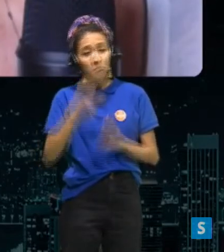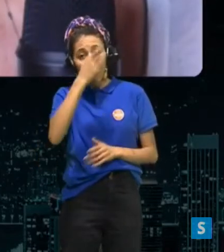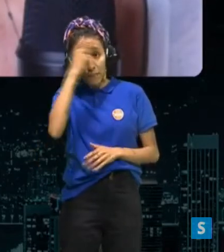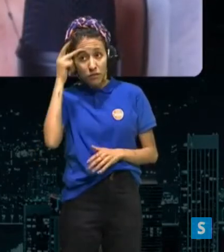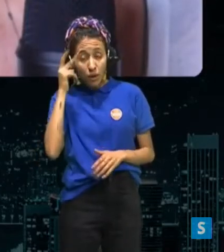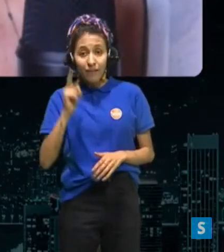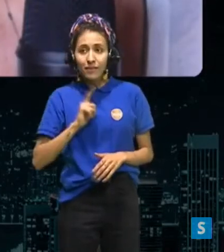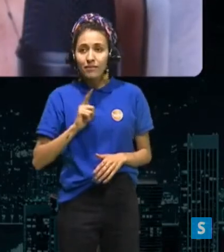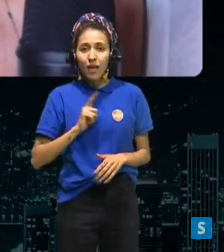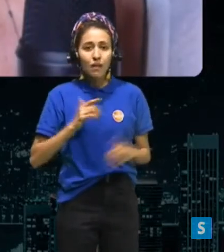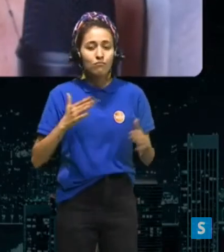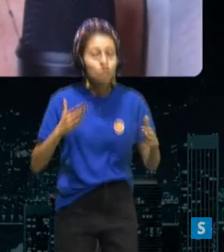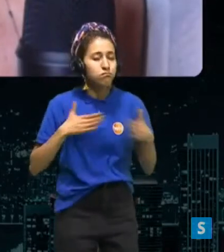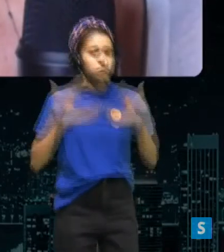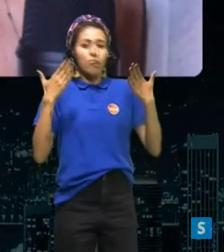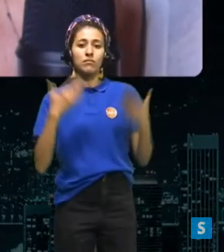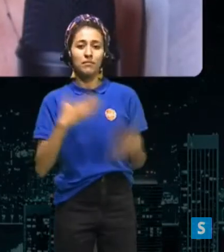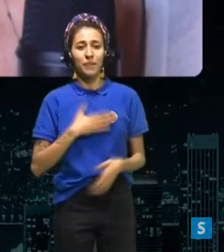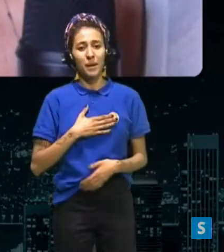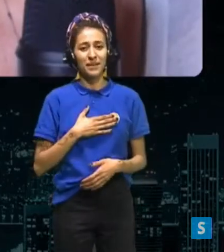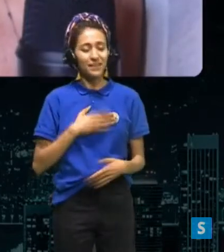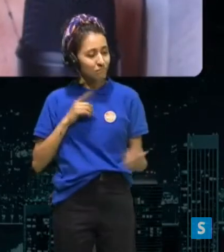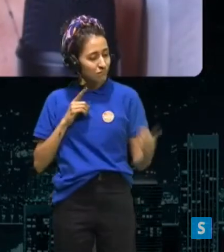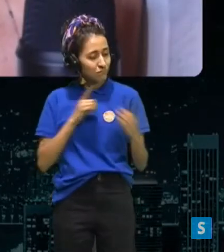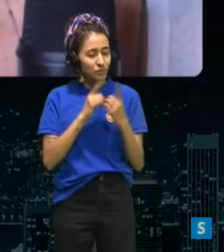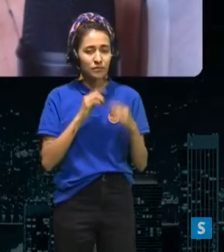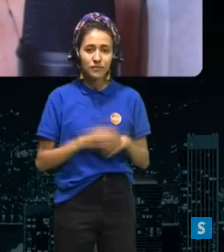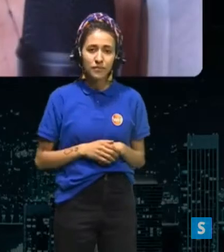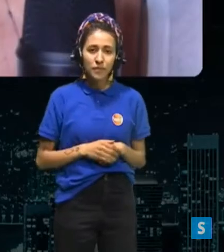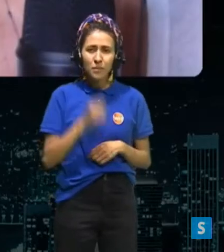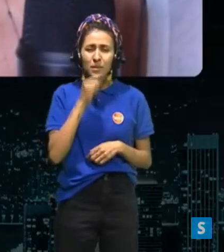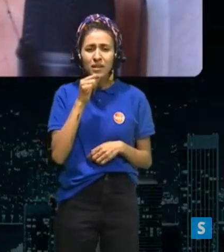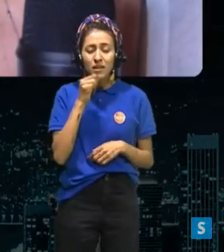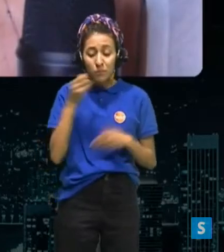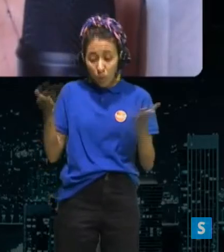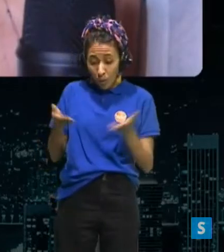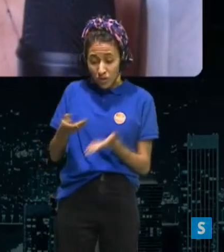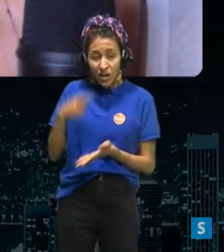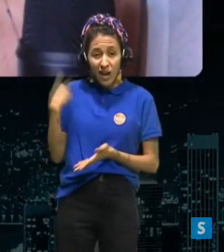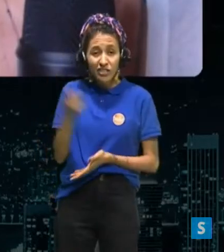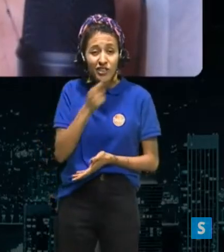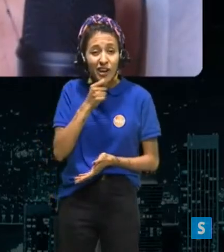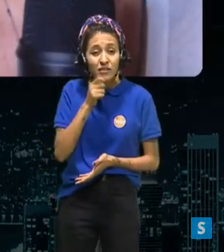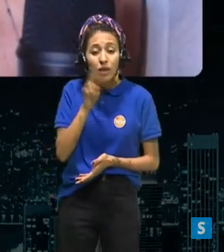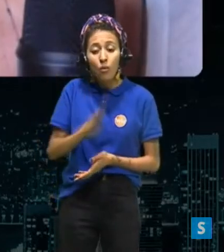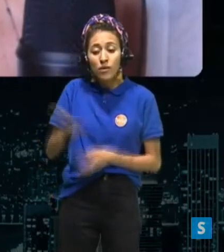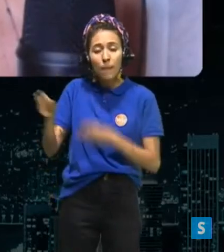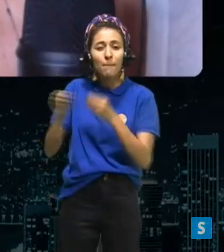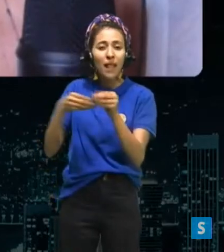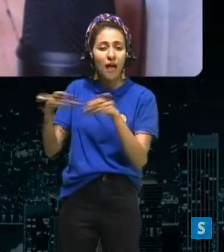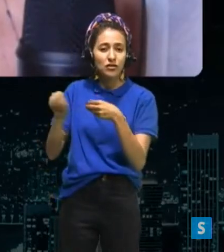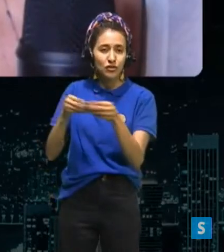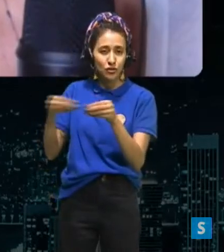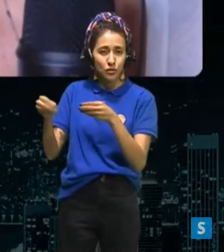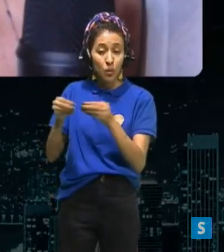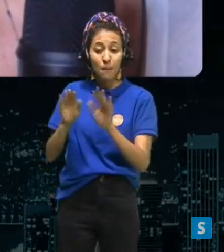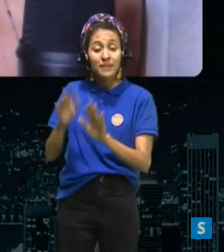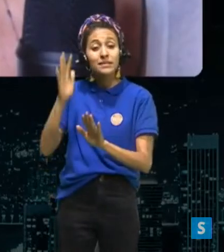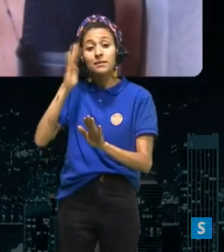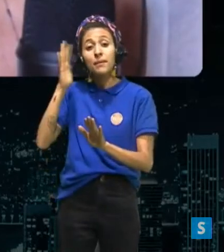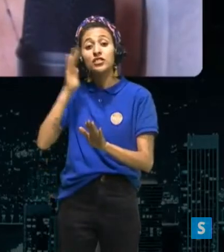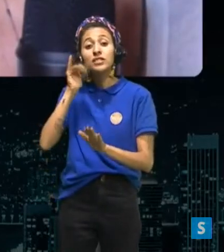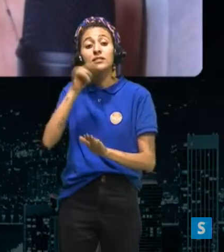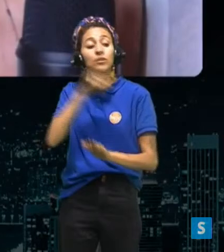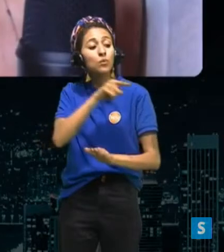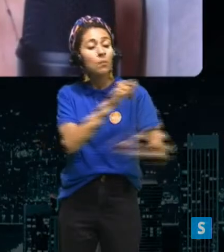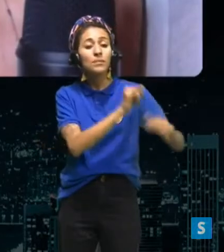refinar a empresa Digamos que eles ainda estão usando o plástico e a gente consegue mudar isso totalmente a trazer ideias mais sustentáveis é uma